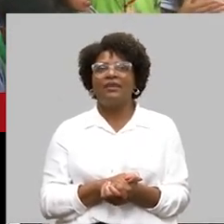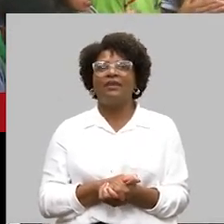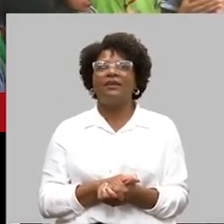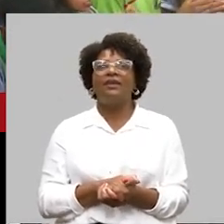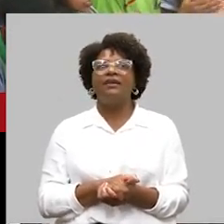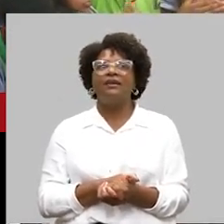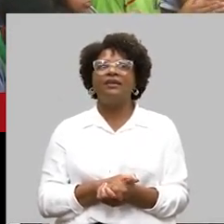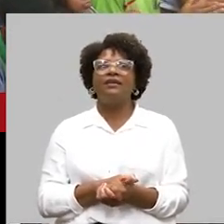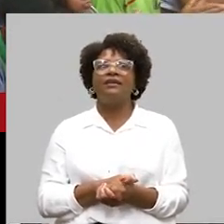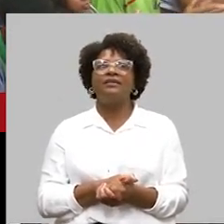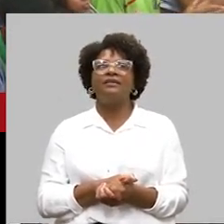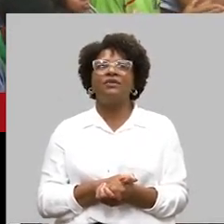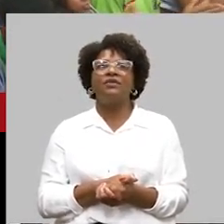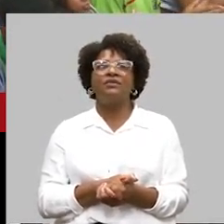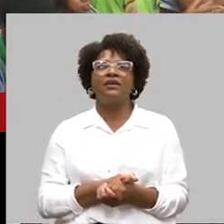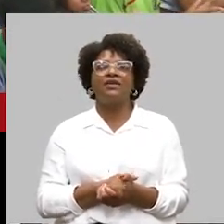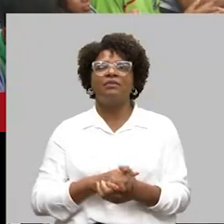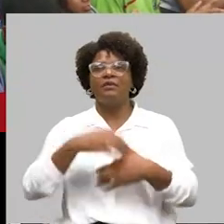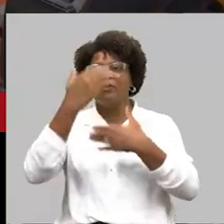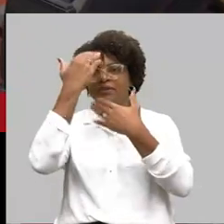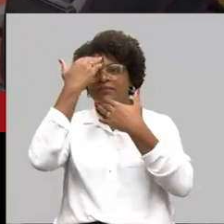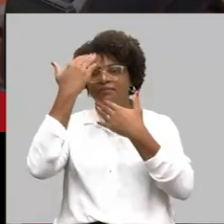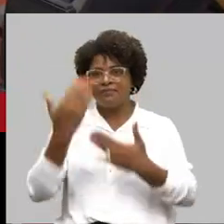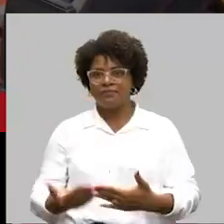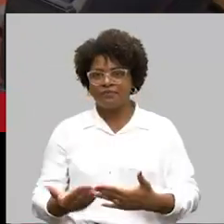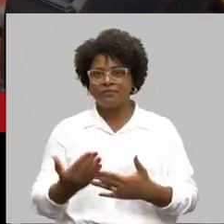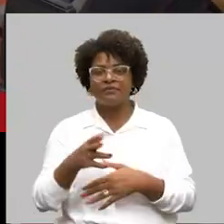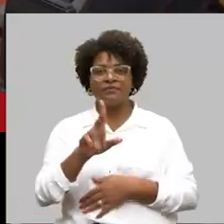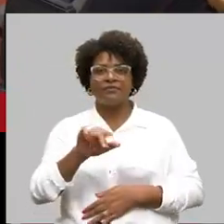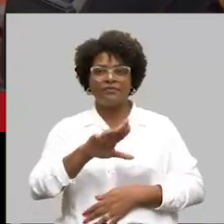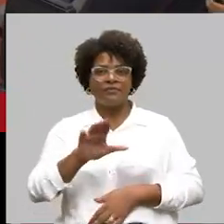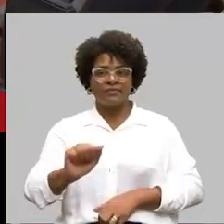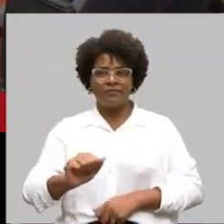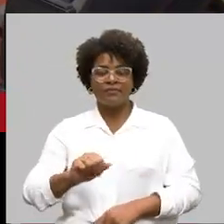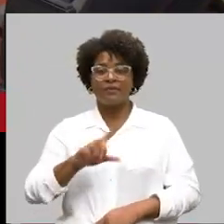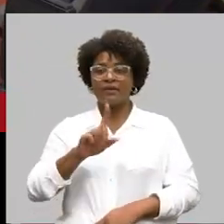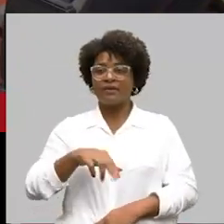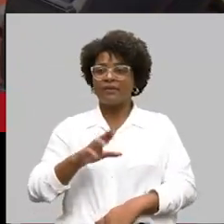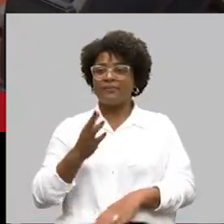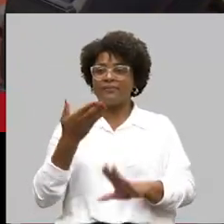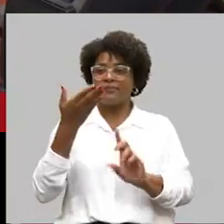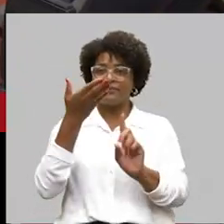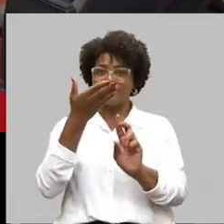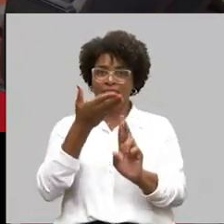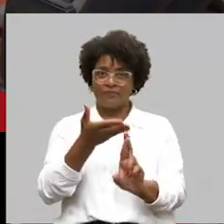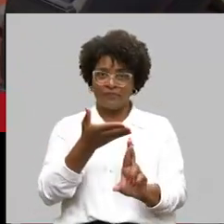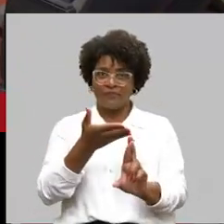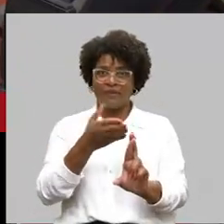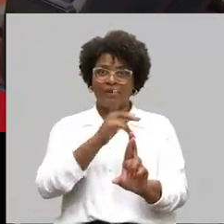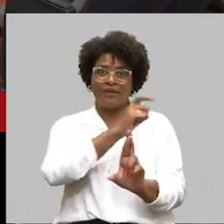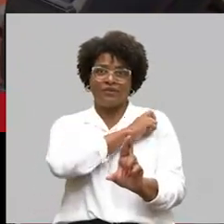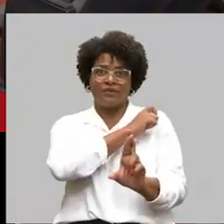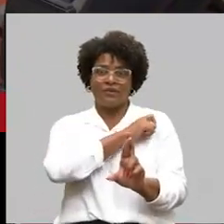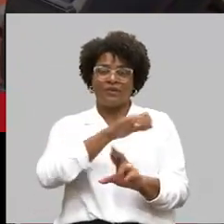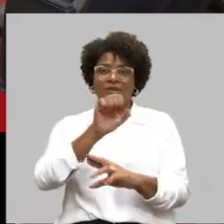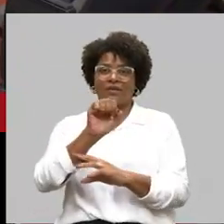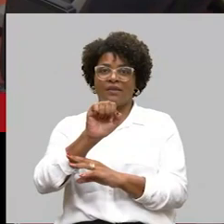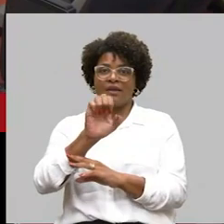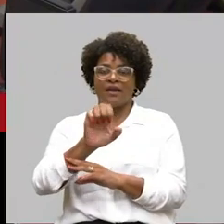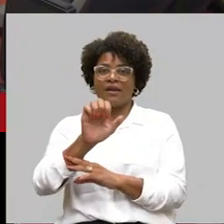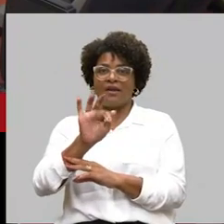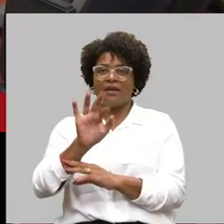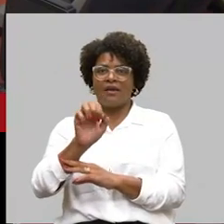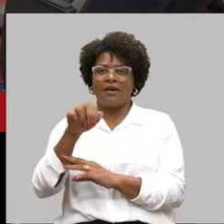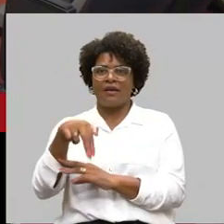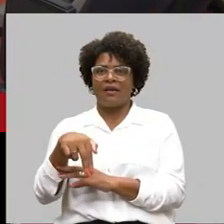obrigada obrigado Bruna Aparecida representando estantes da